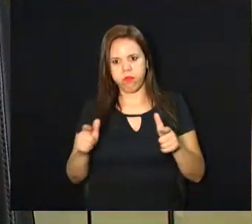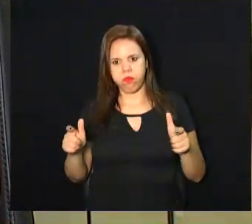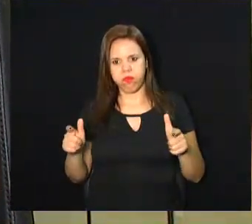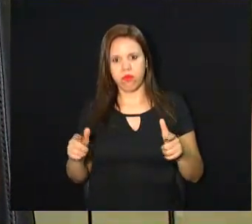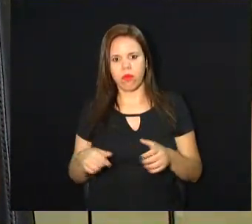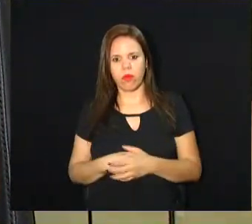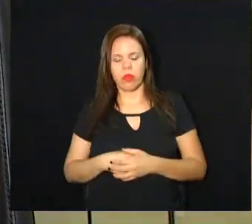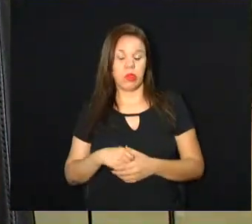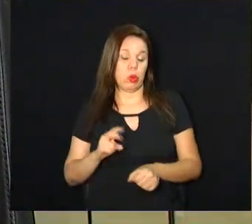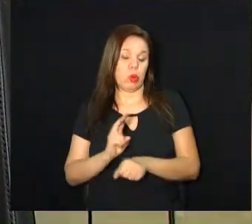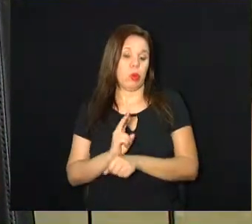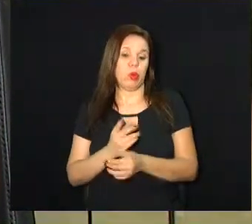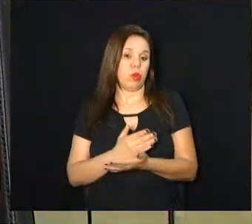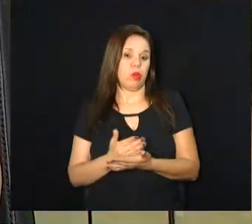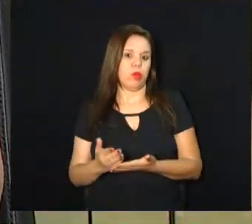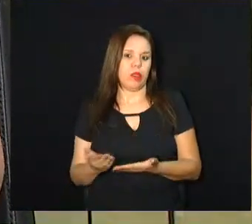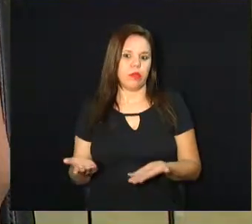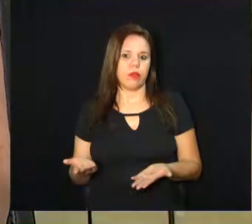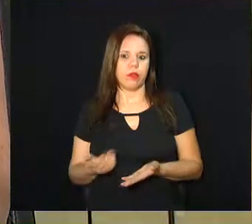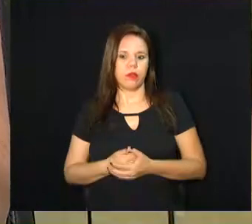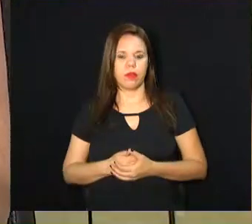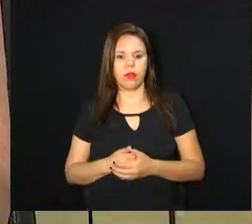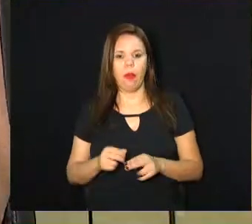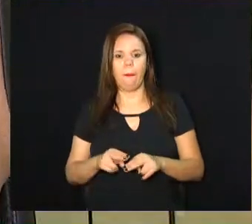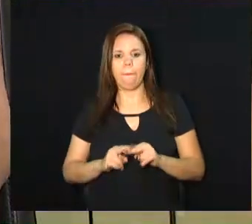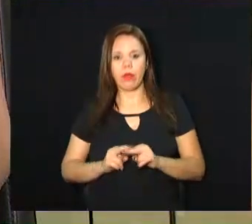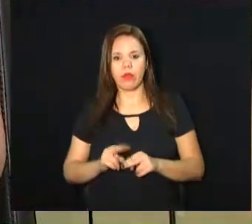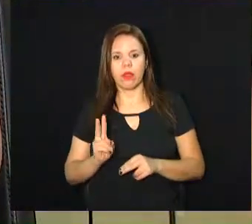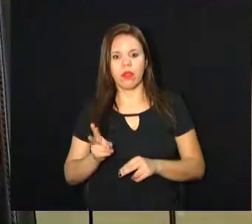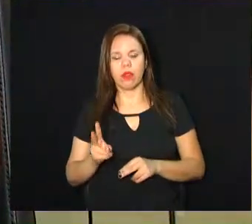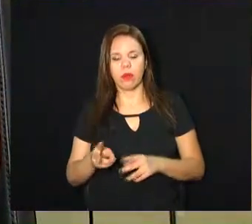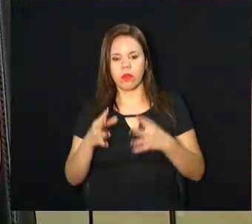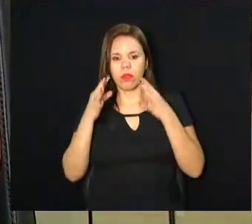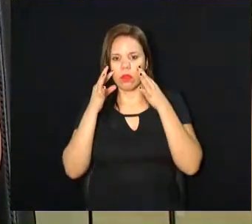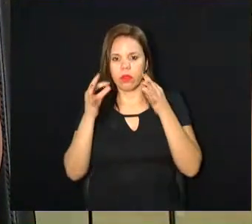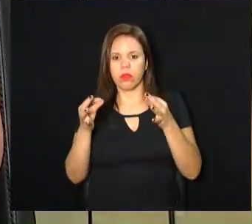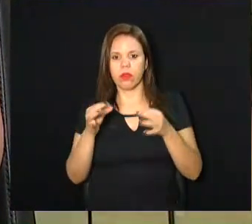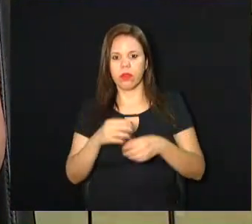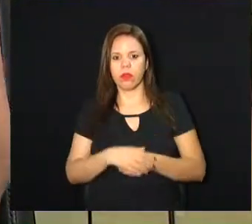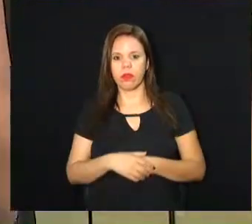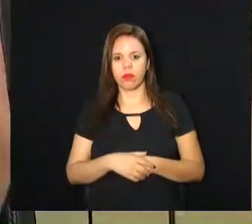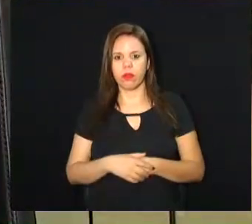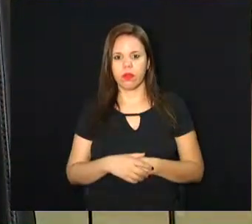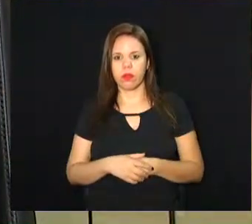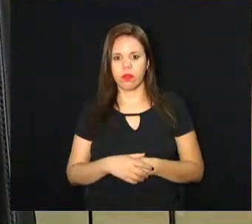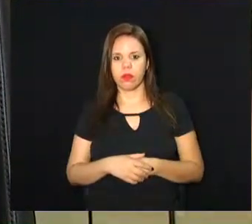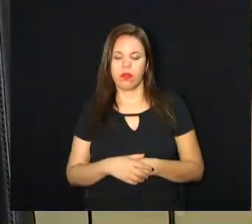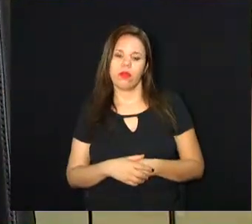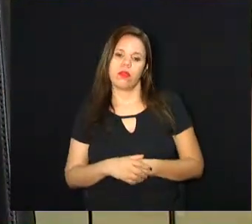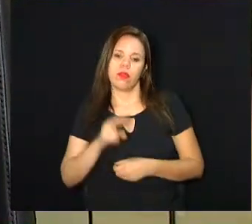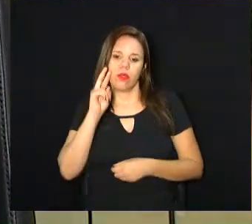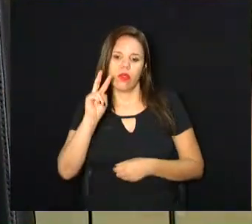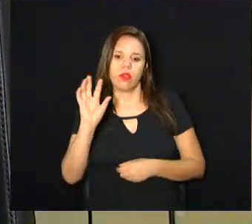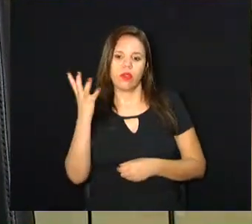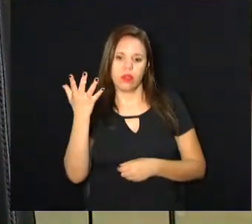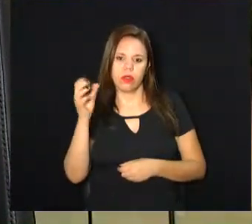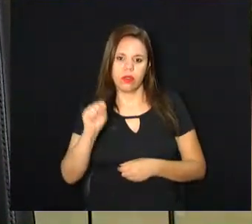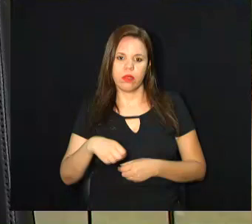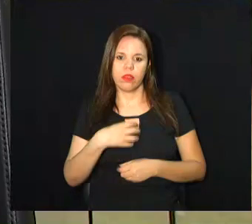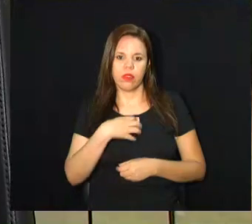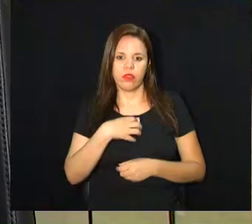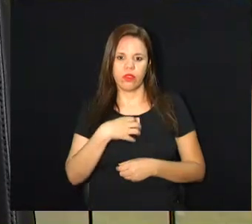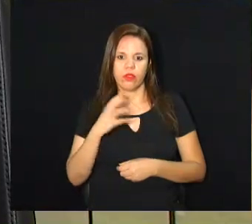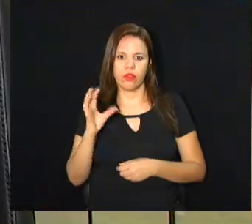crescendo se eu não cuido lá no comecinho. Então, por isso, sempre o olhar muito atento. Olhar o que está acontecendo, sentir o